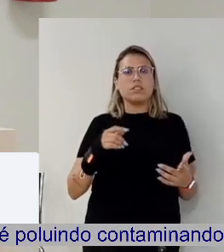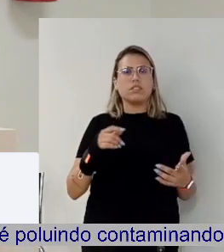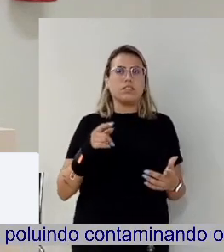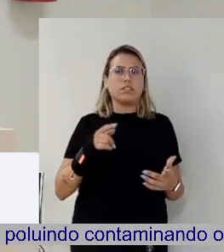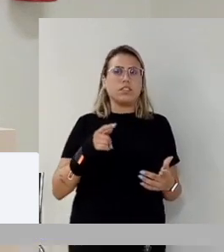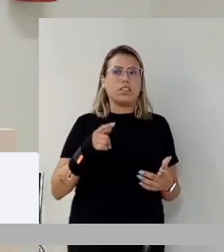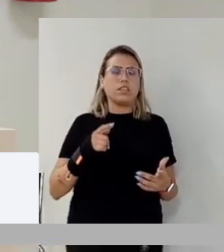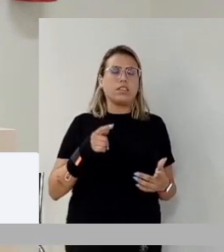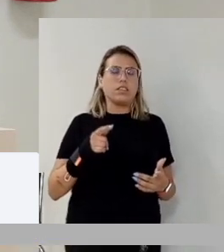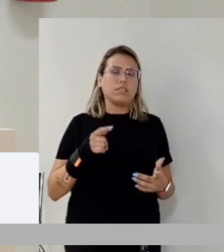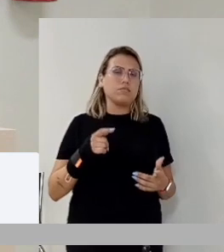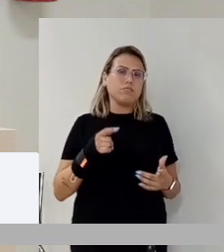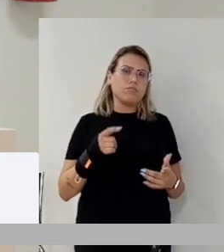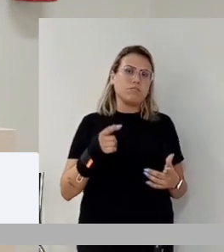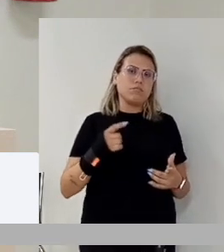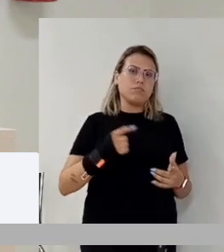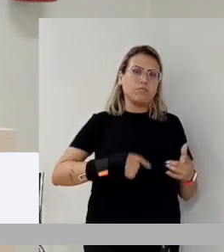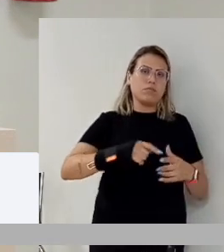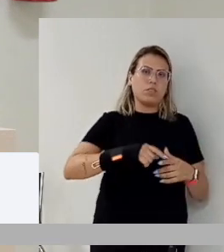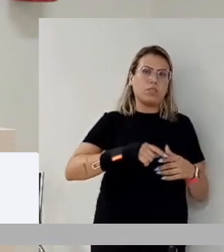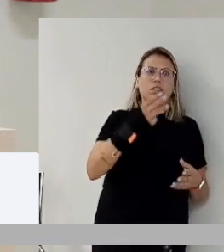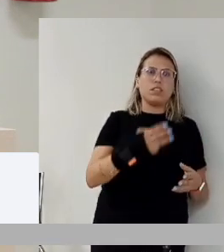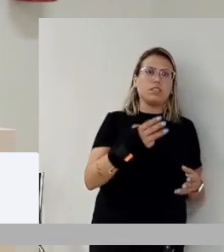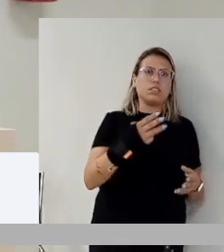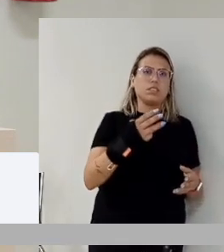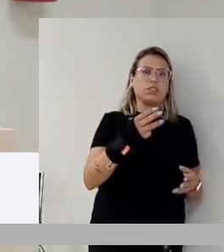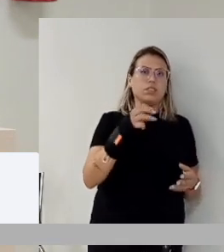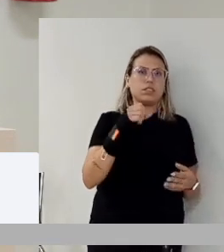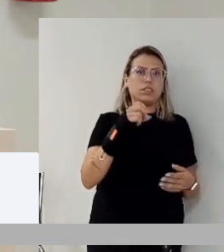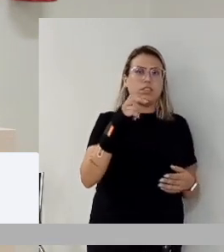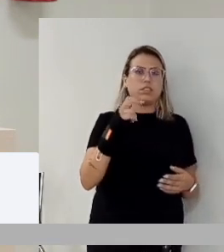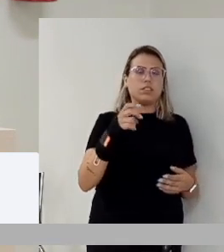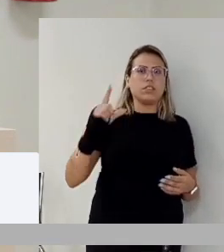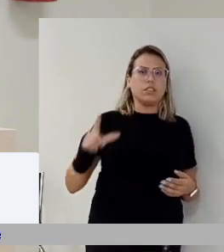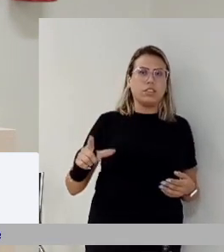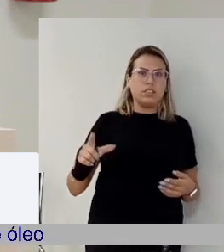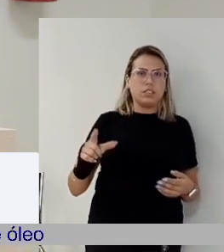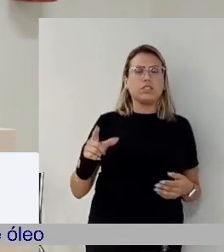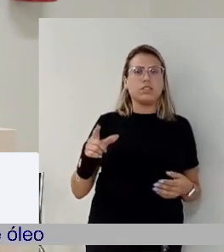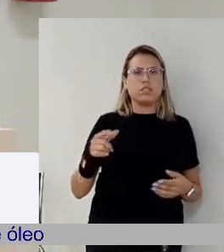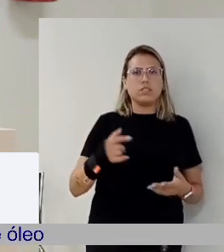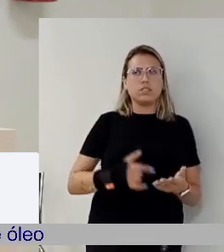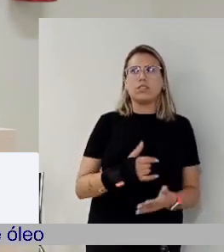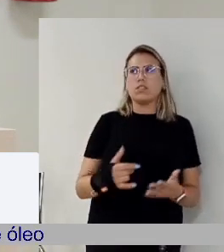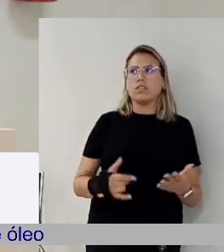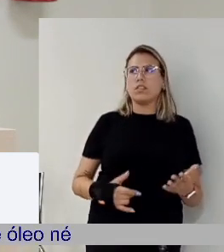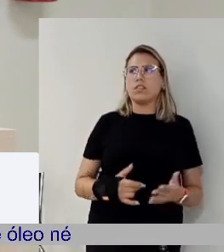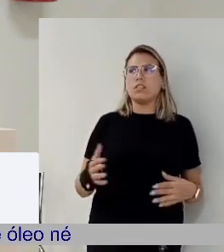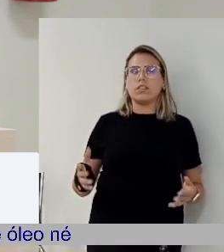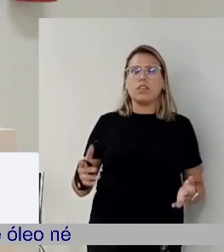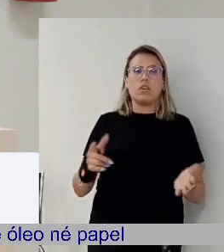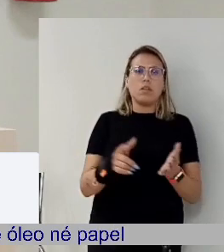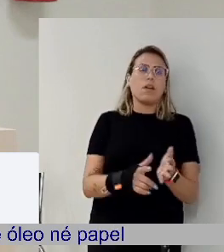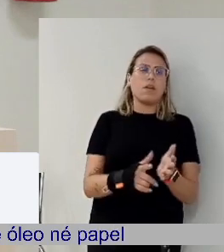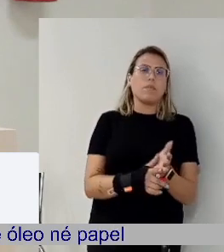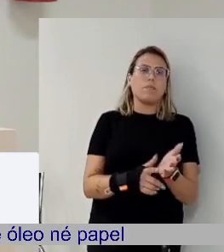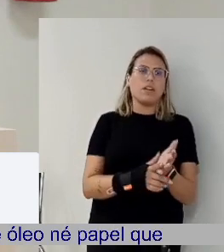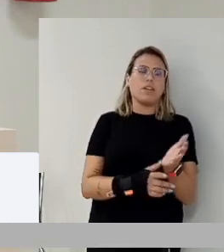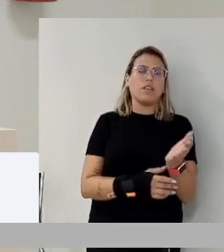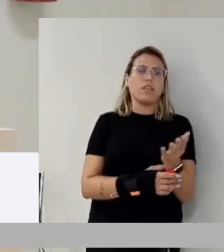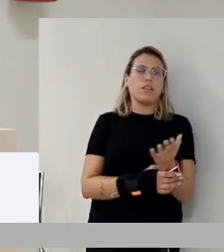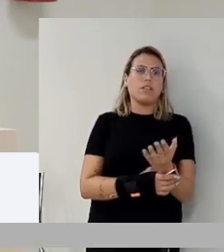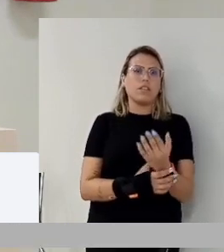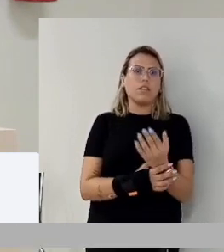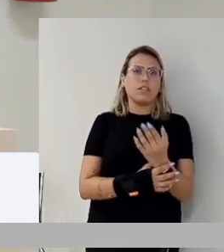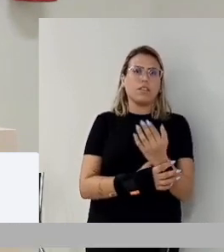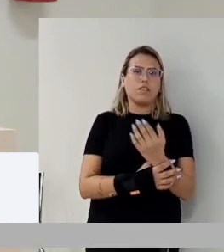lençol freático foi tirado 385 l de óleo né papel papel que aquele papel também que era